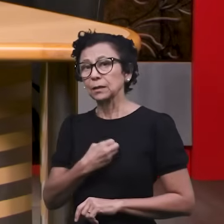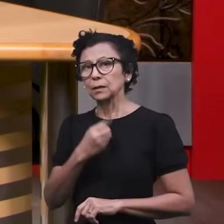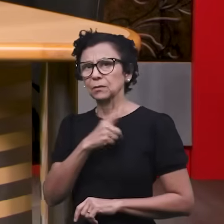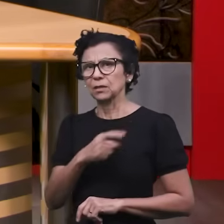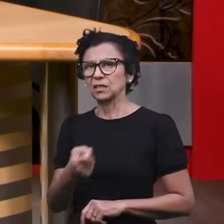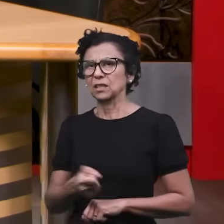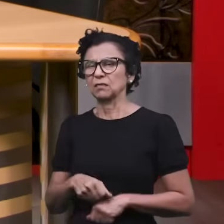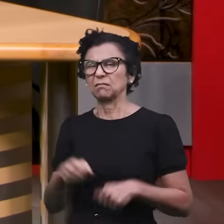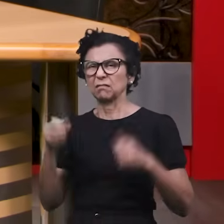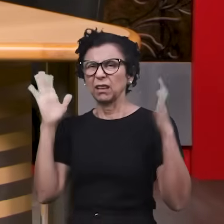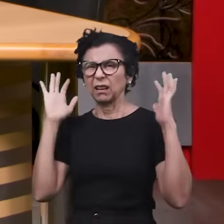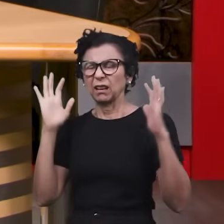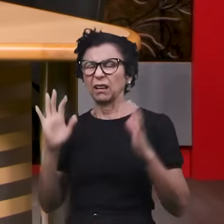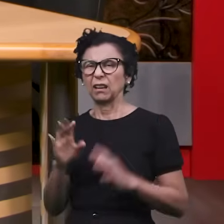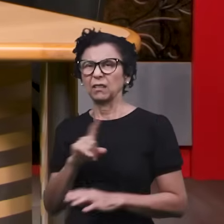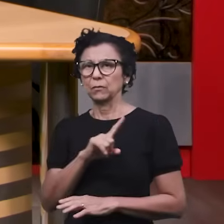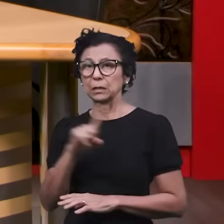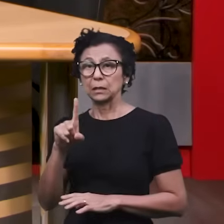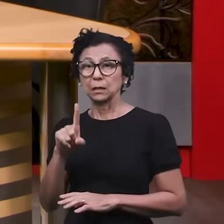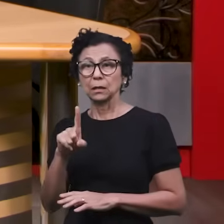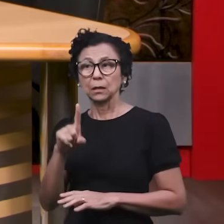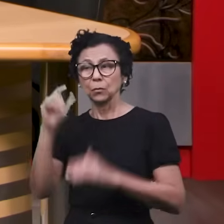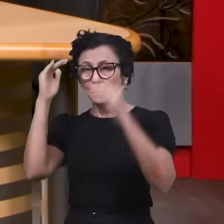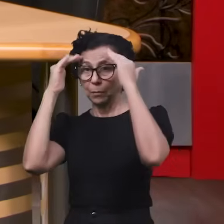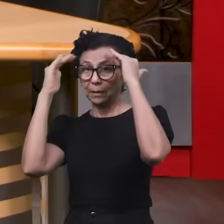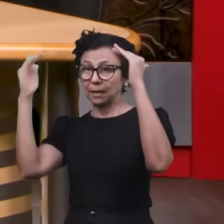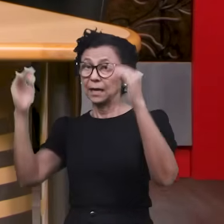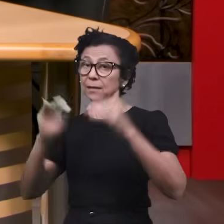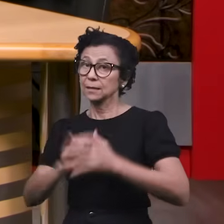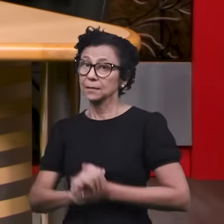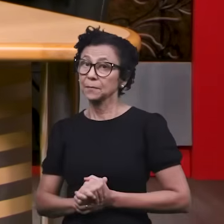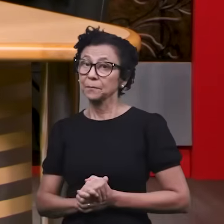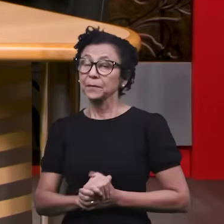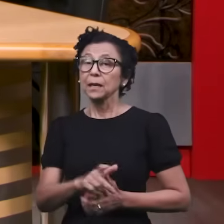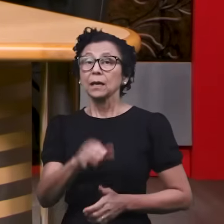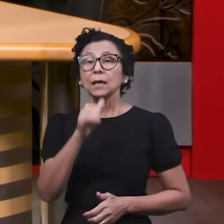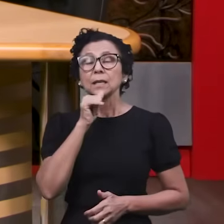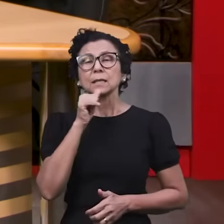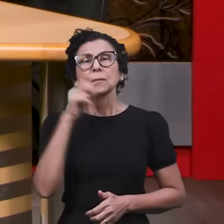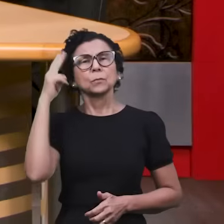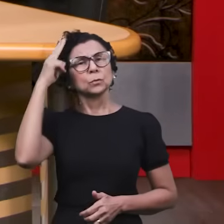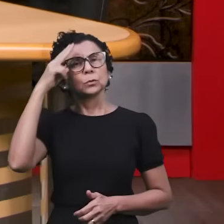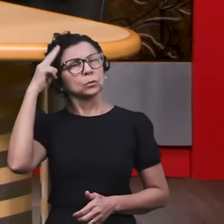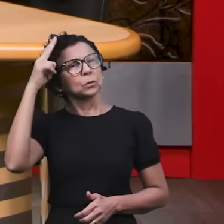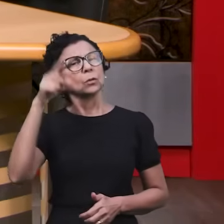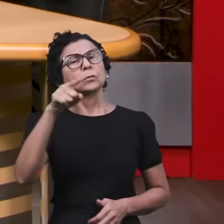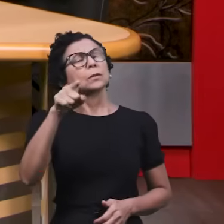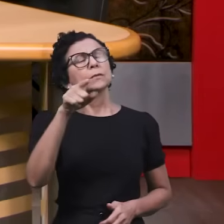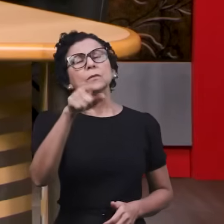juízo. Então o dom que era para livramento, então, olha, tive um sonho que você